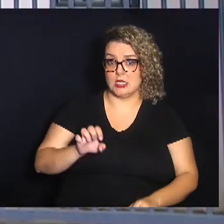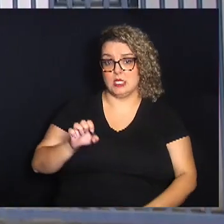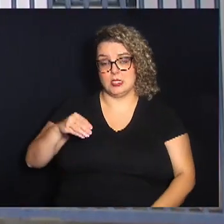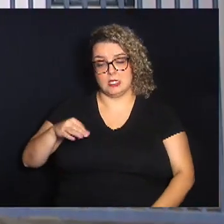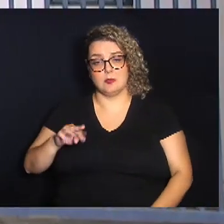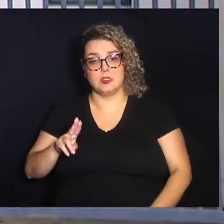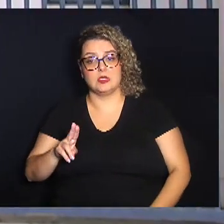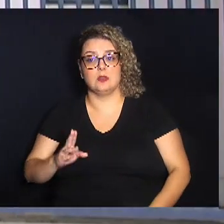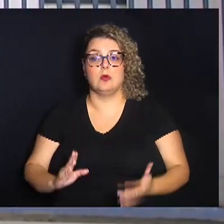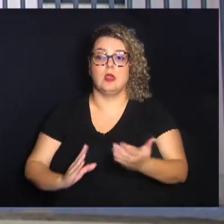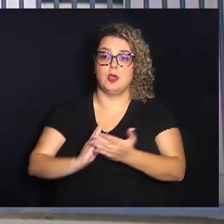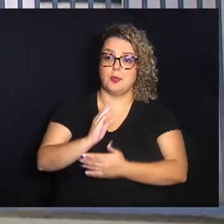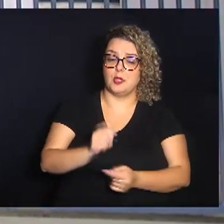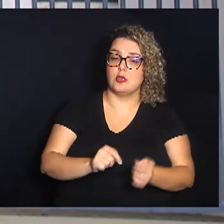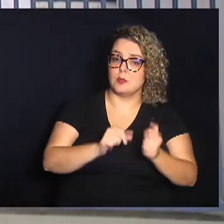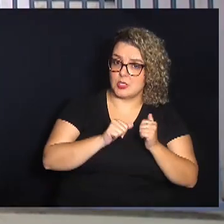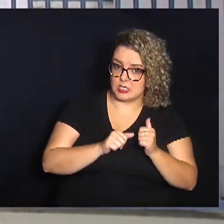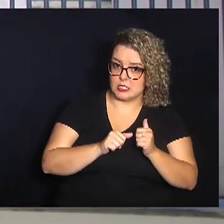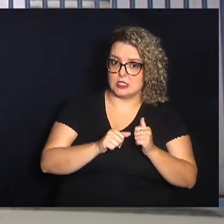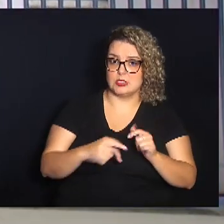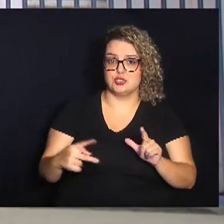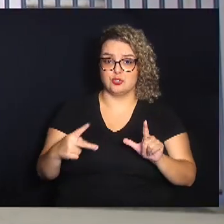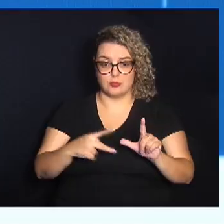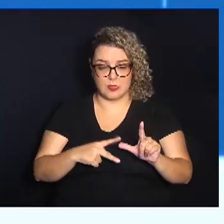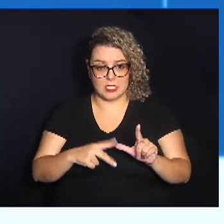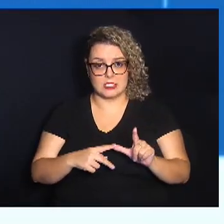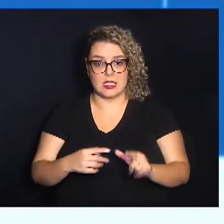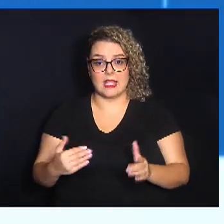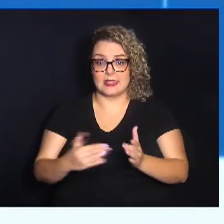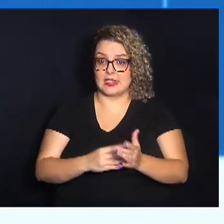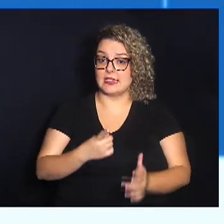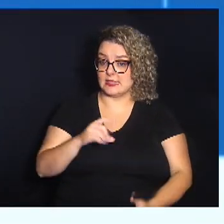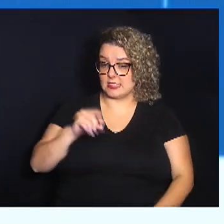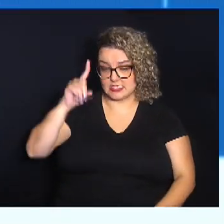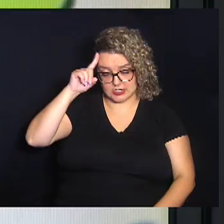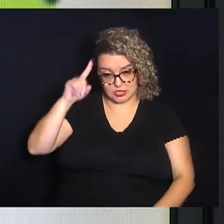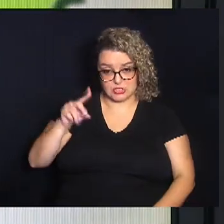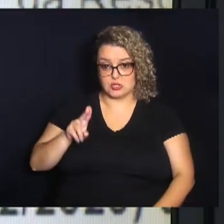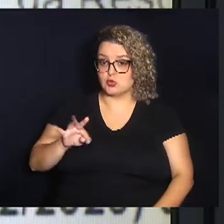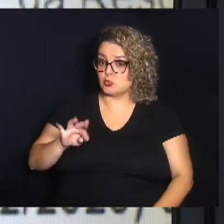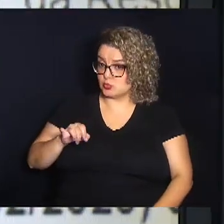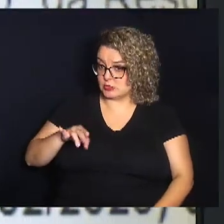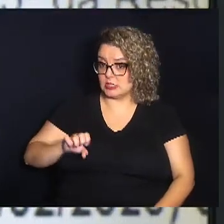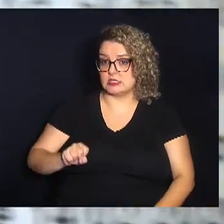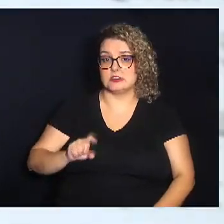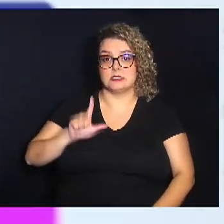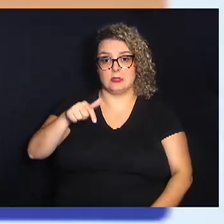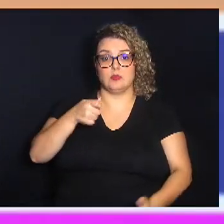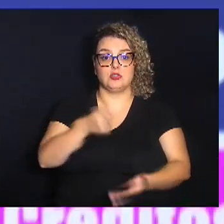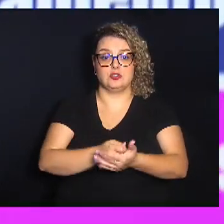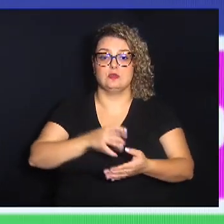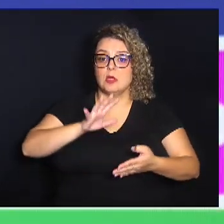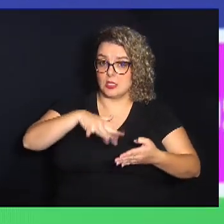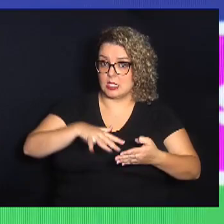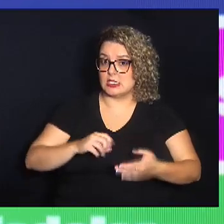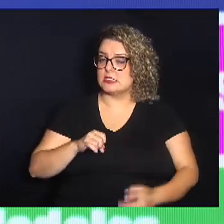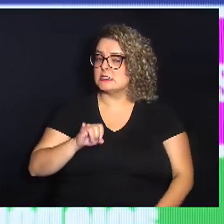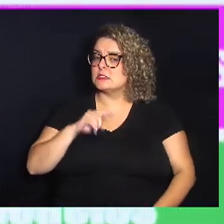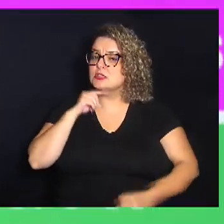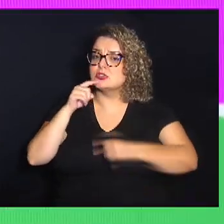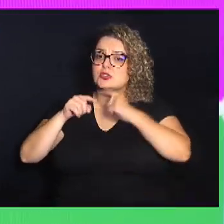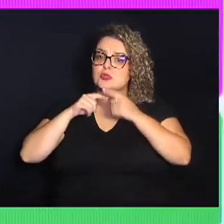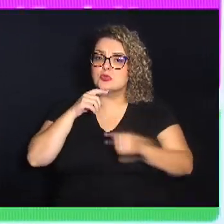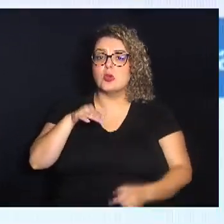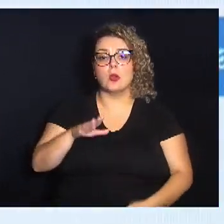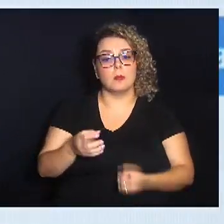EMTU aprova o benefício do passe em até 10 dias úteis, após o pagamento do boleto. Se ainda ficou com dúvidas ou quer